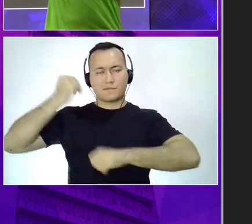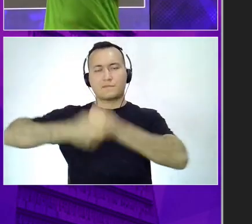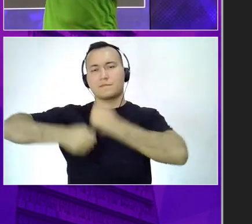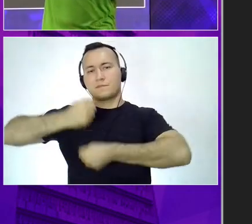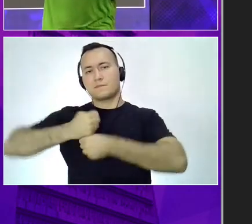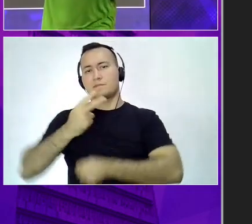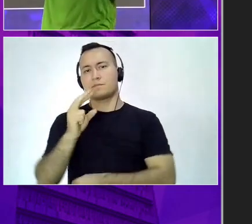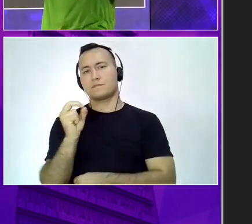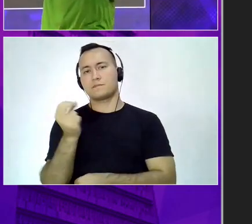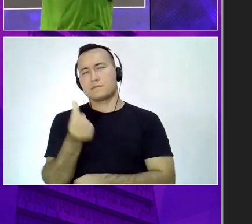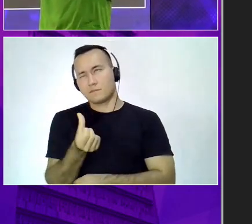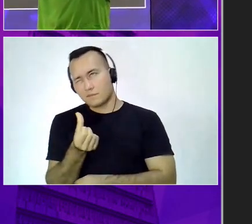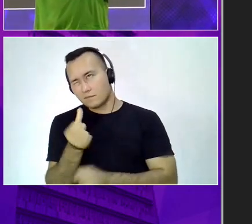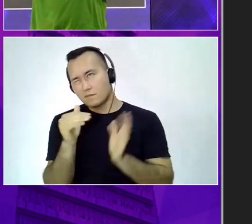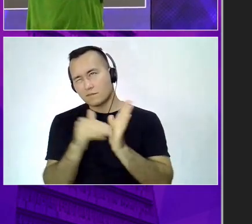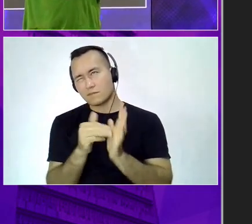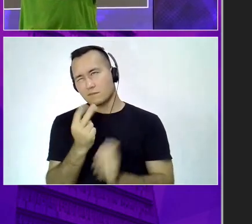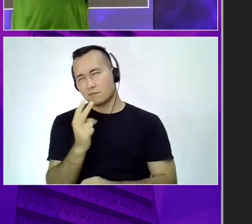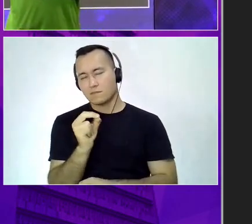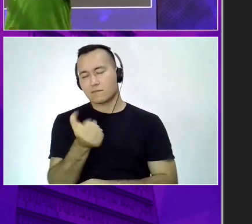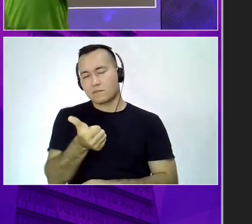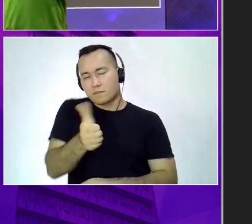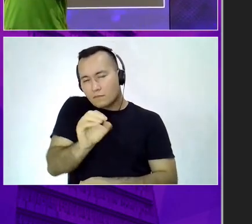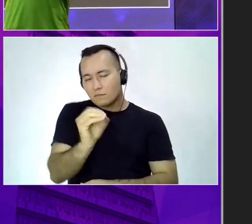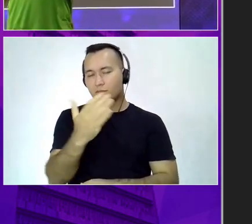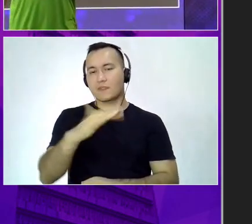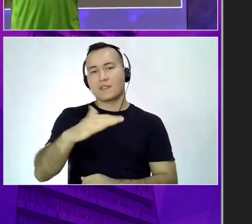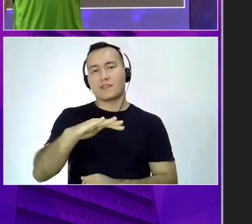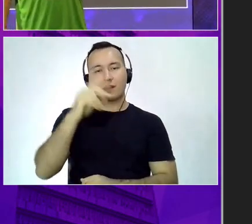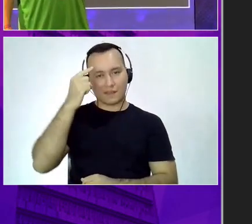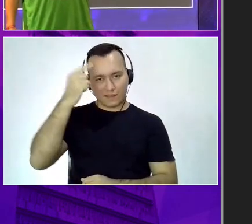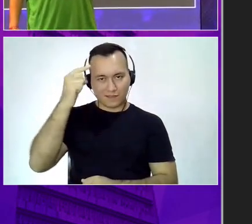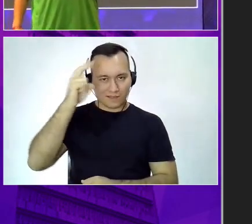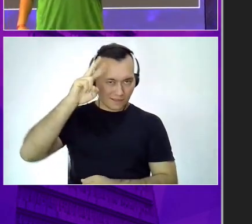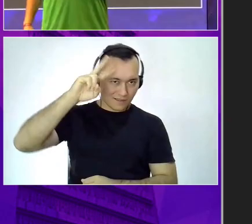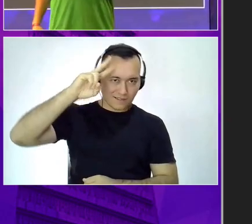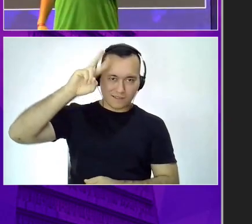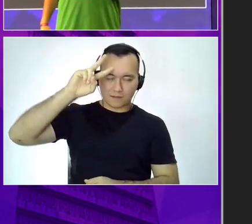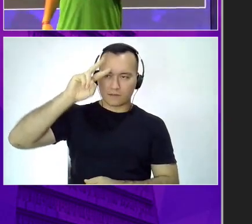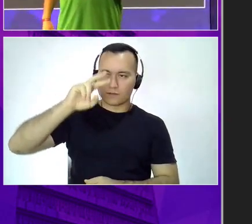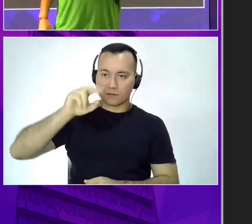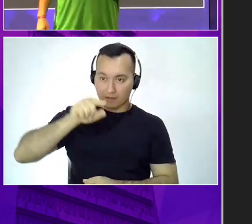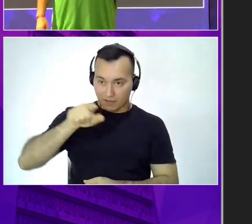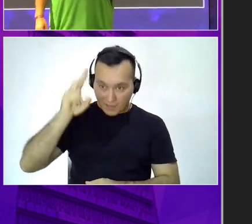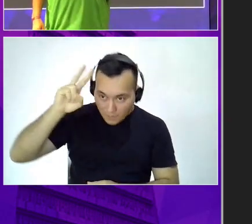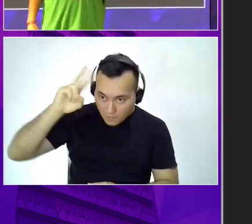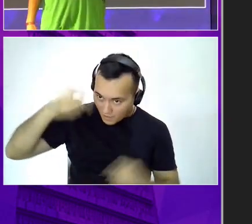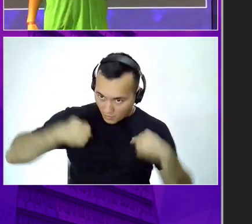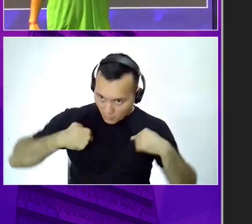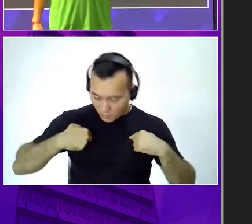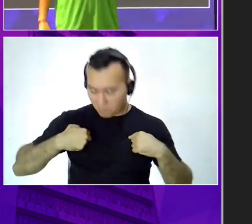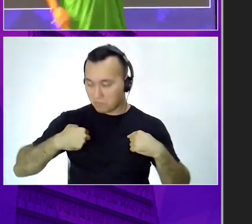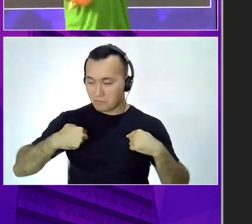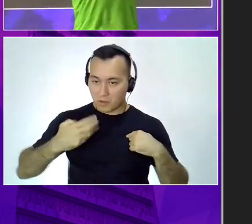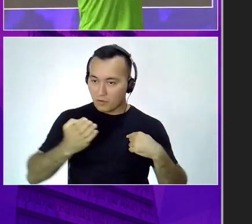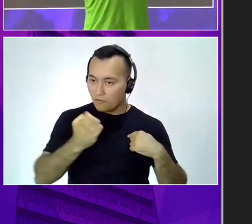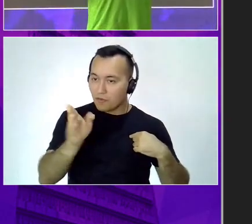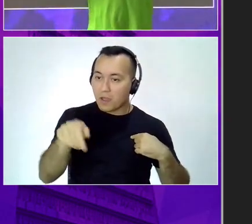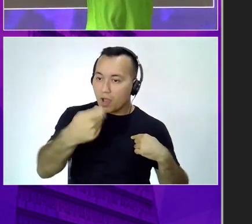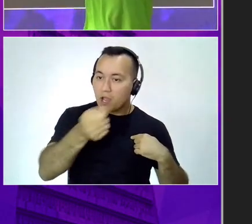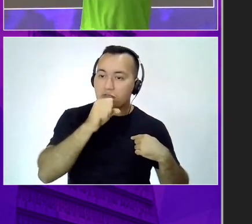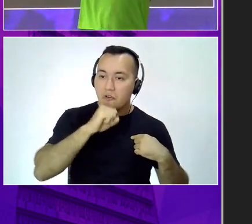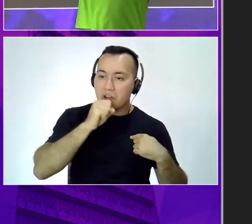2010, 12, legal, bacana. Vocês são velhos, né? São velhos, né? Pô. Quem me conheceu na época da